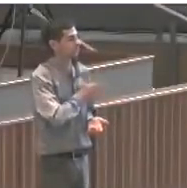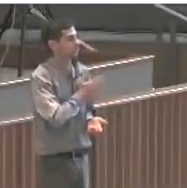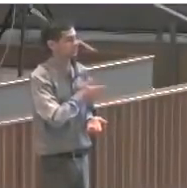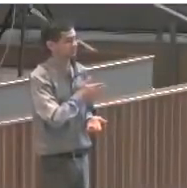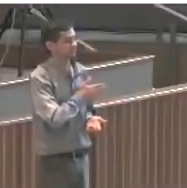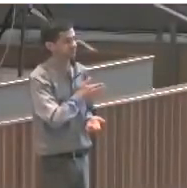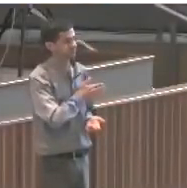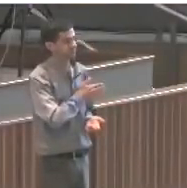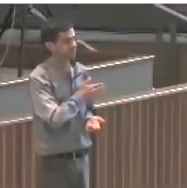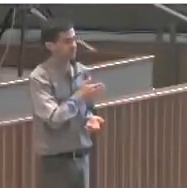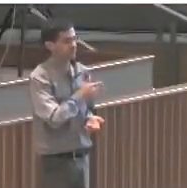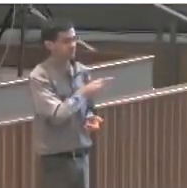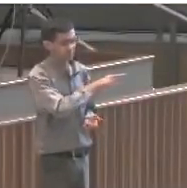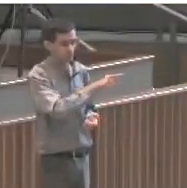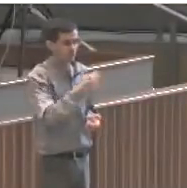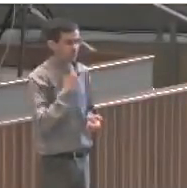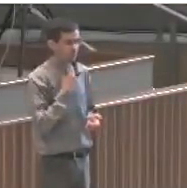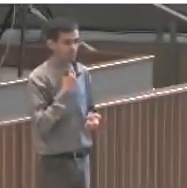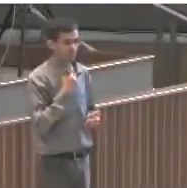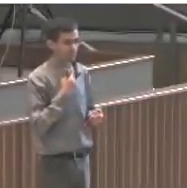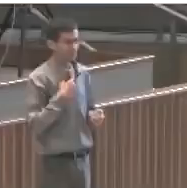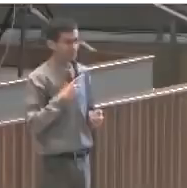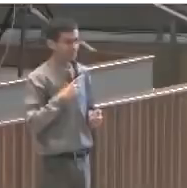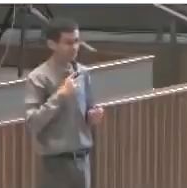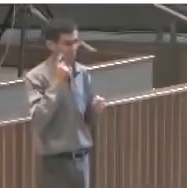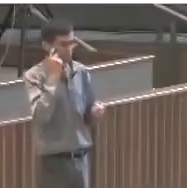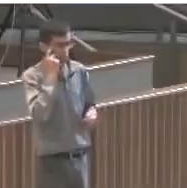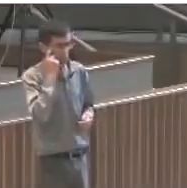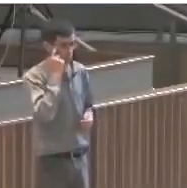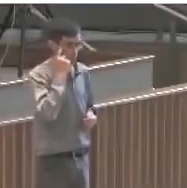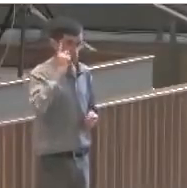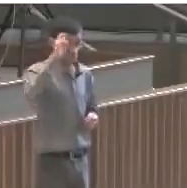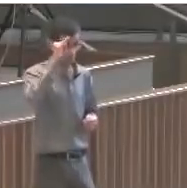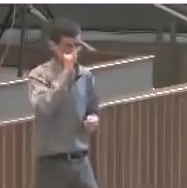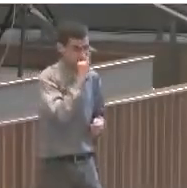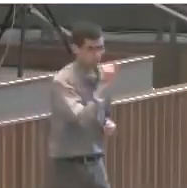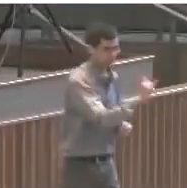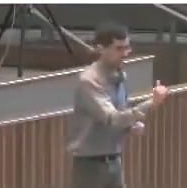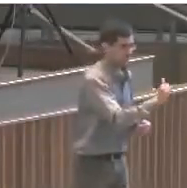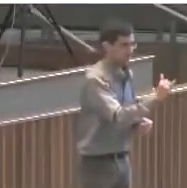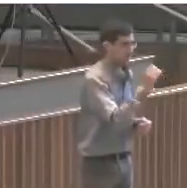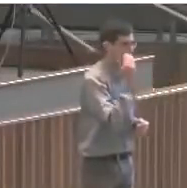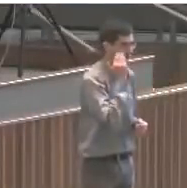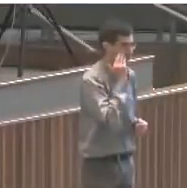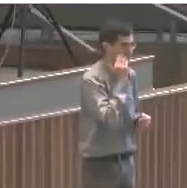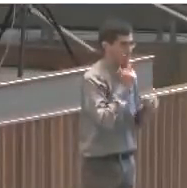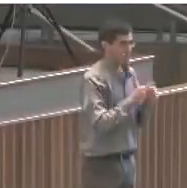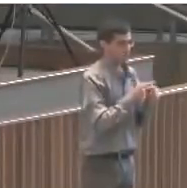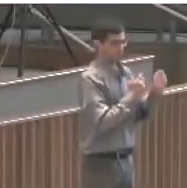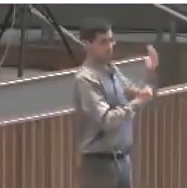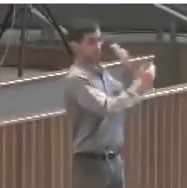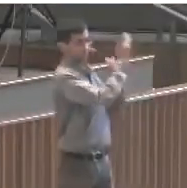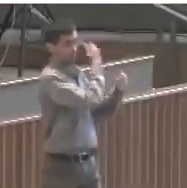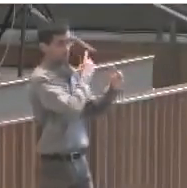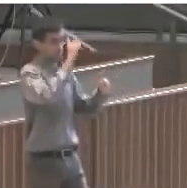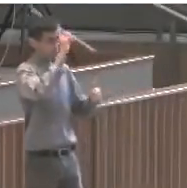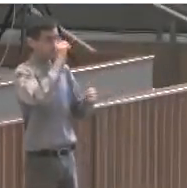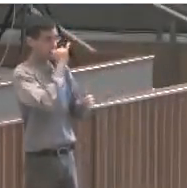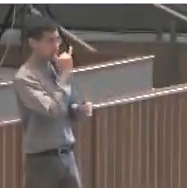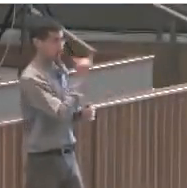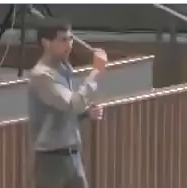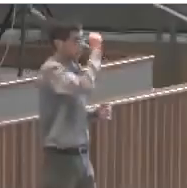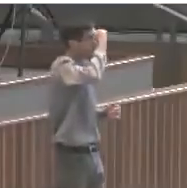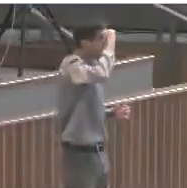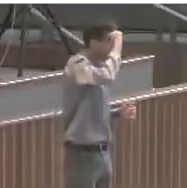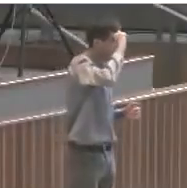dúvida que deus vai falar ao seu coração deus vai falar como falou com adam deus vai falar como falou com aquele